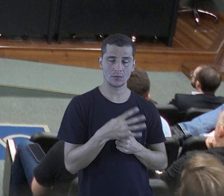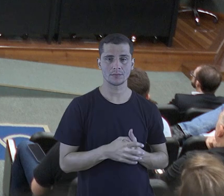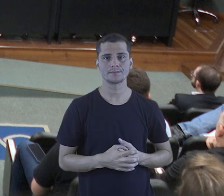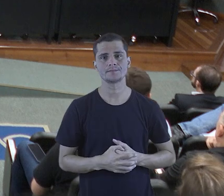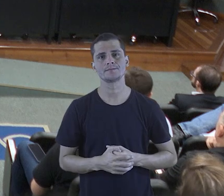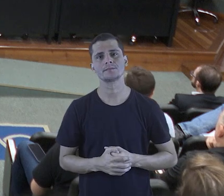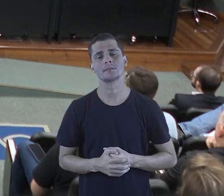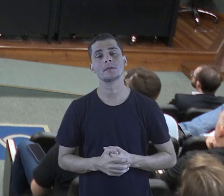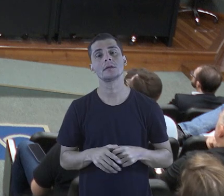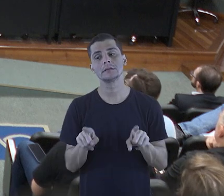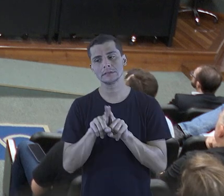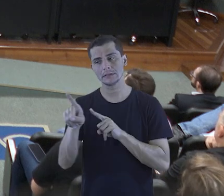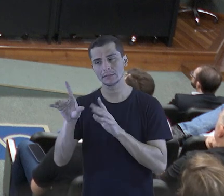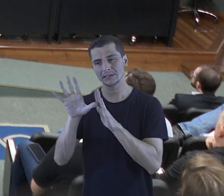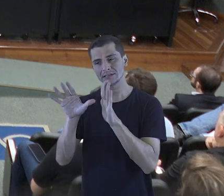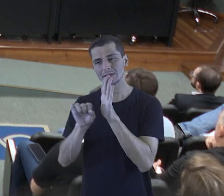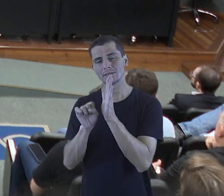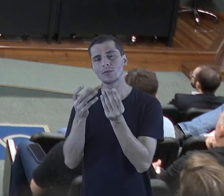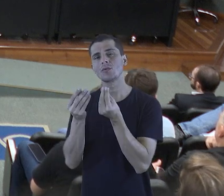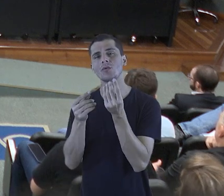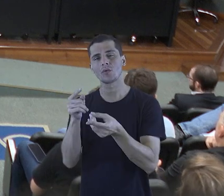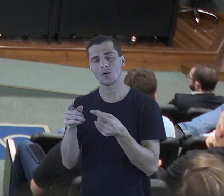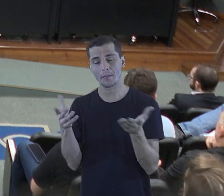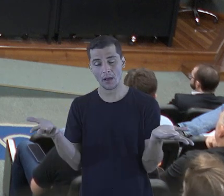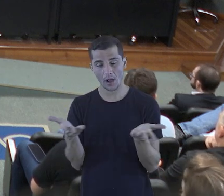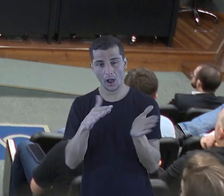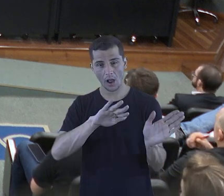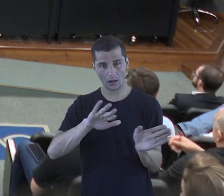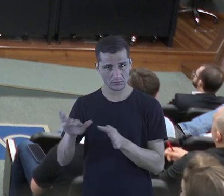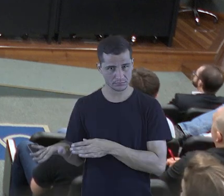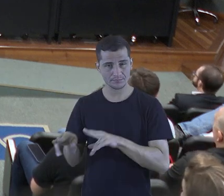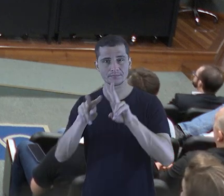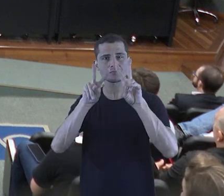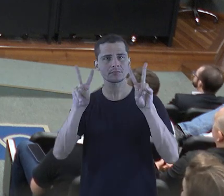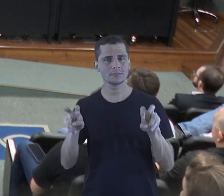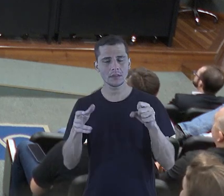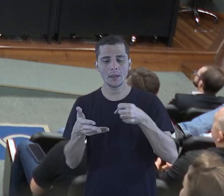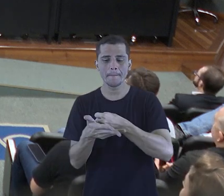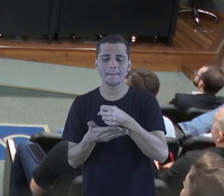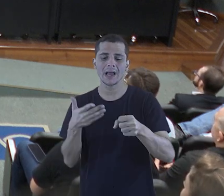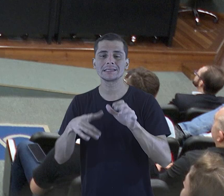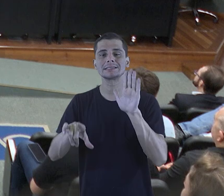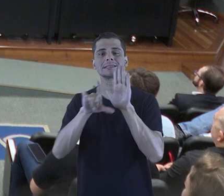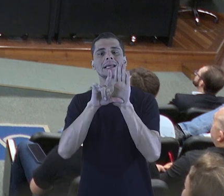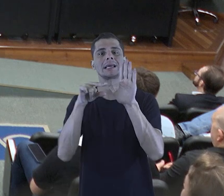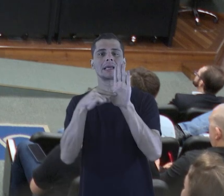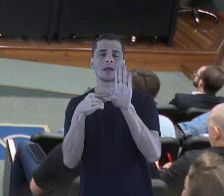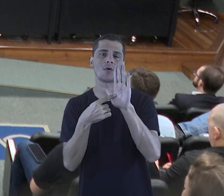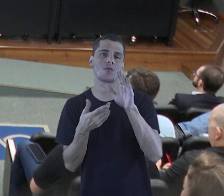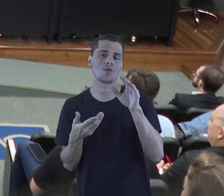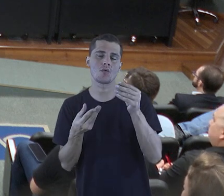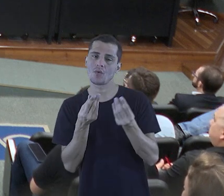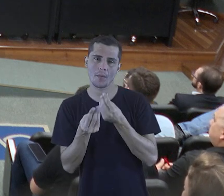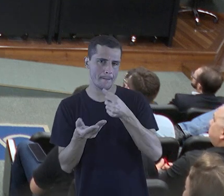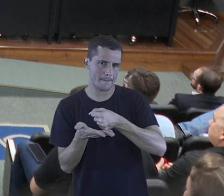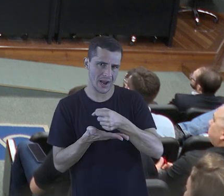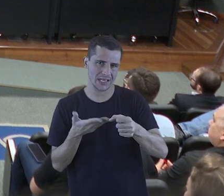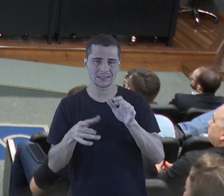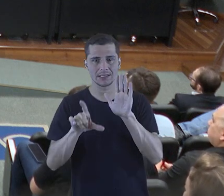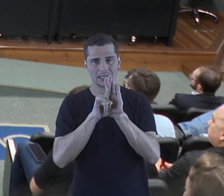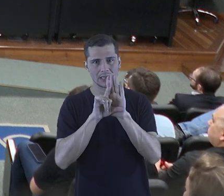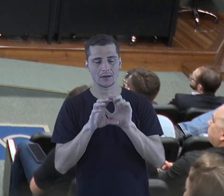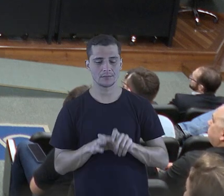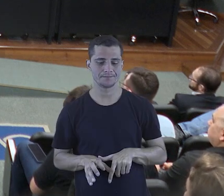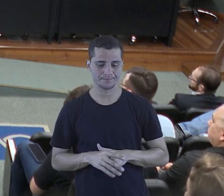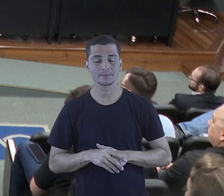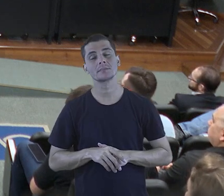Aqui eu só sigo o... E aí vamos falar um pouquinho sobre bases legais. O que é importante aqui? Vocês são proibidos a